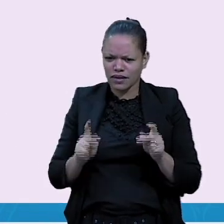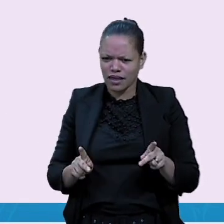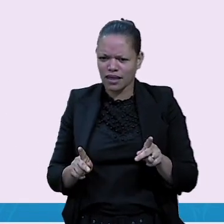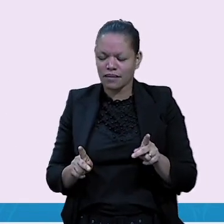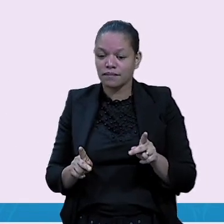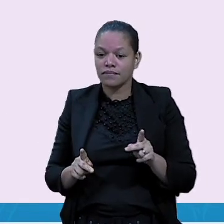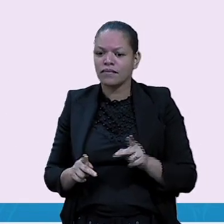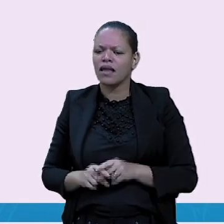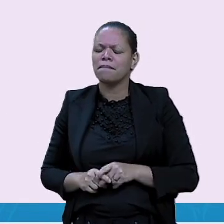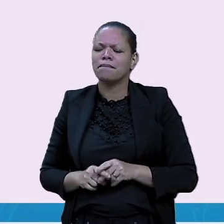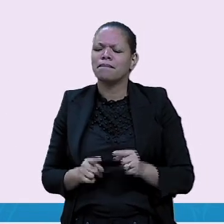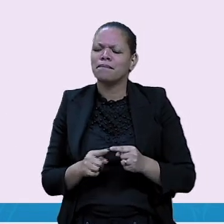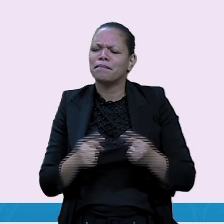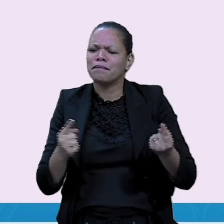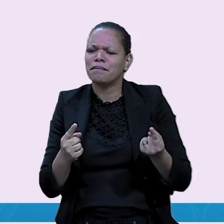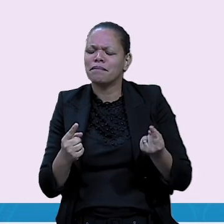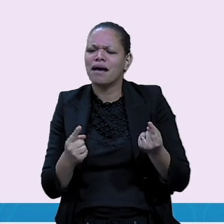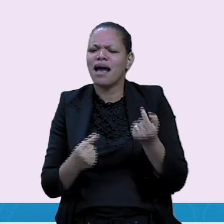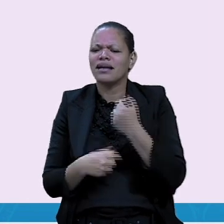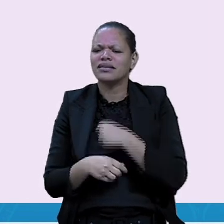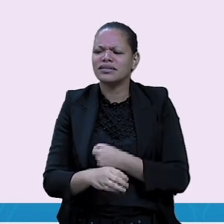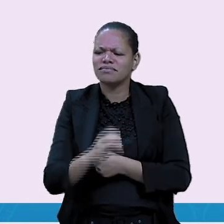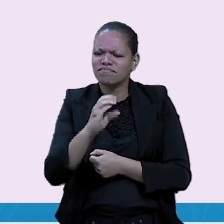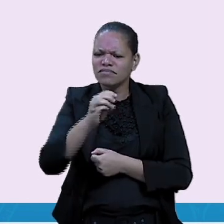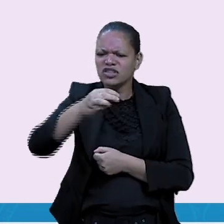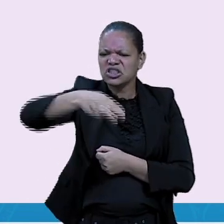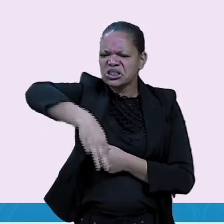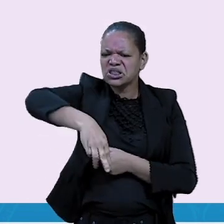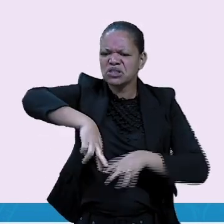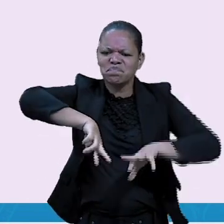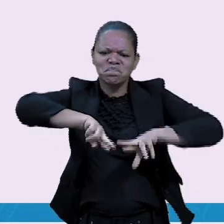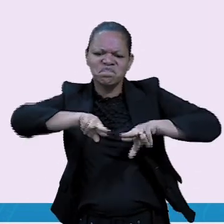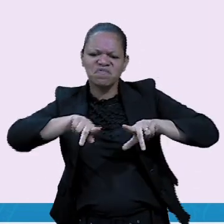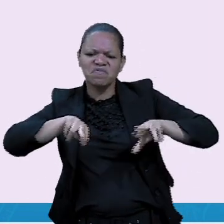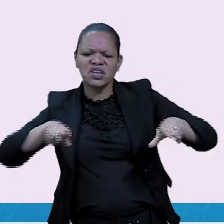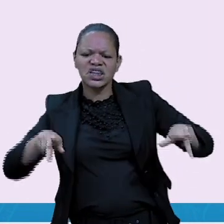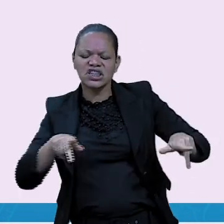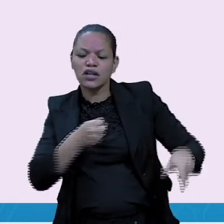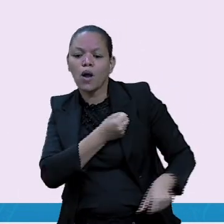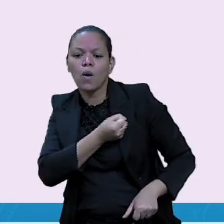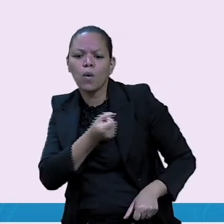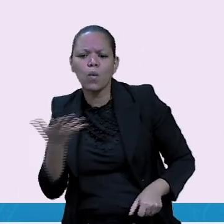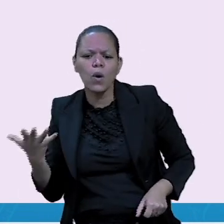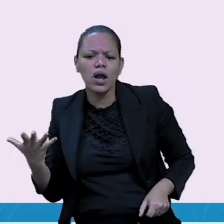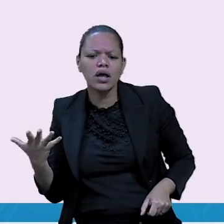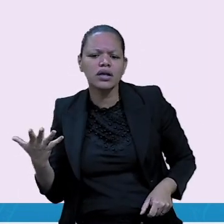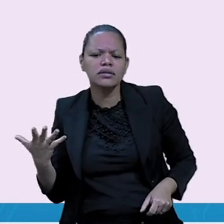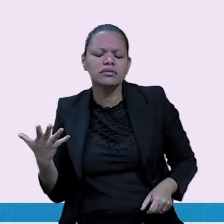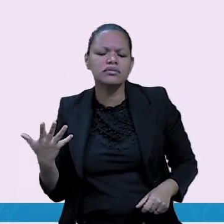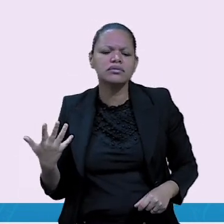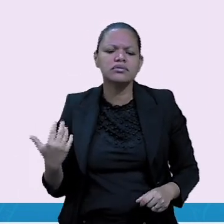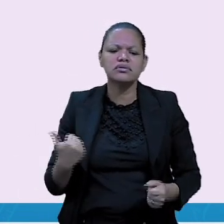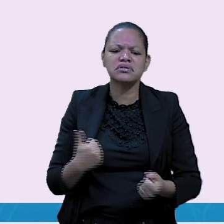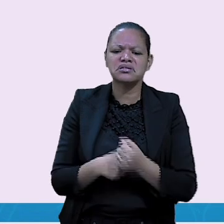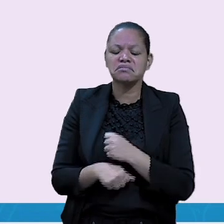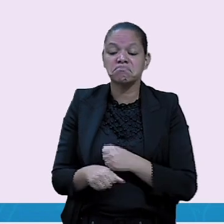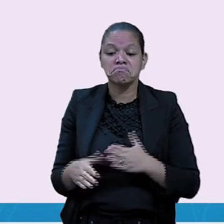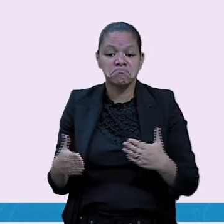diferença? Então, aqui a gente sabe que o Lucas tem 100 centímetros. A professora falou que o filho dela tem